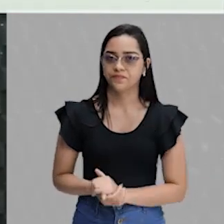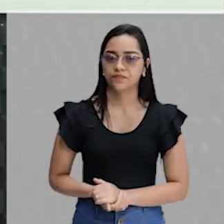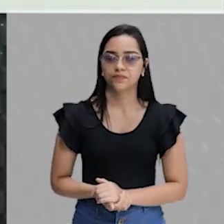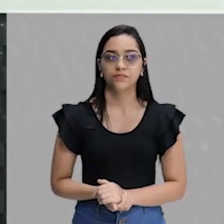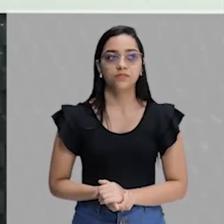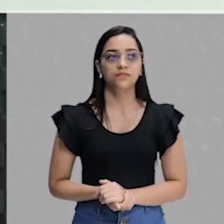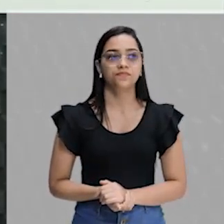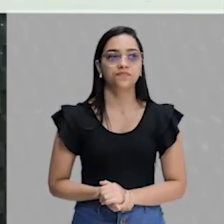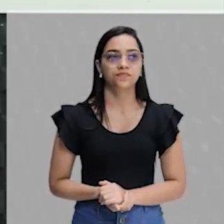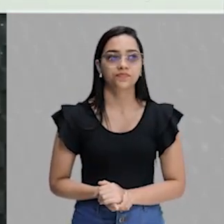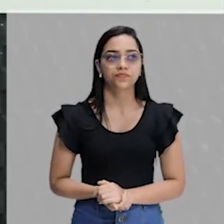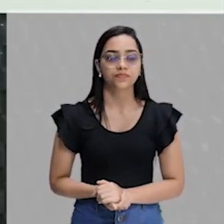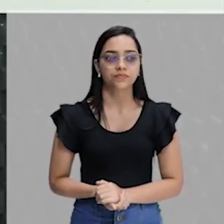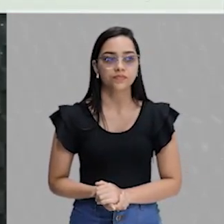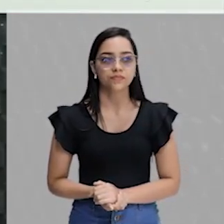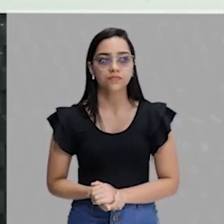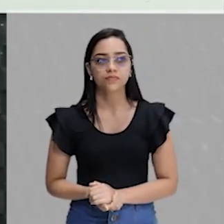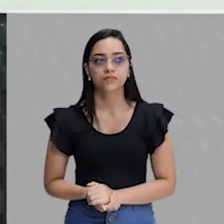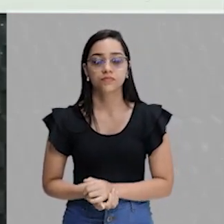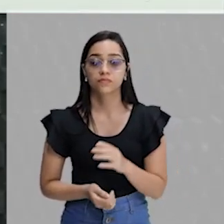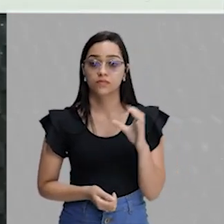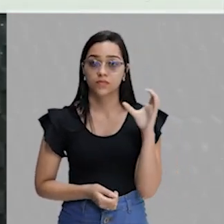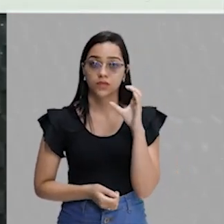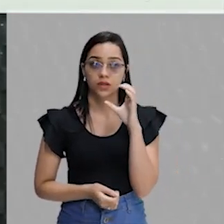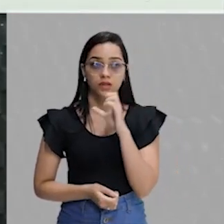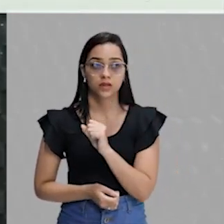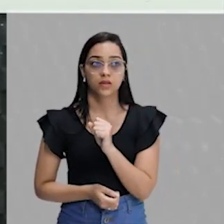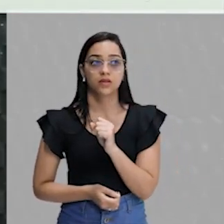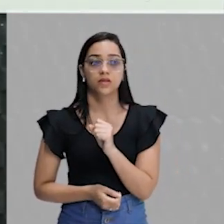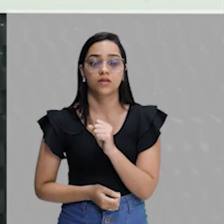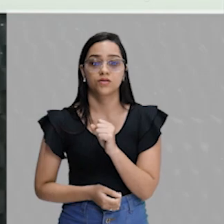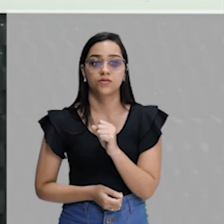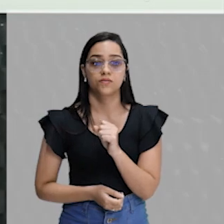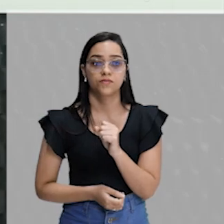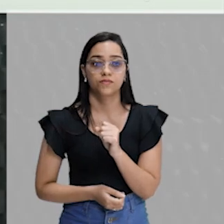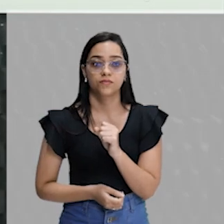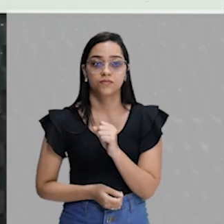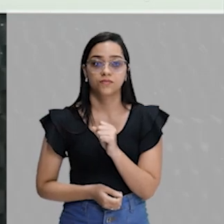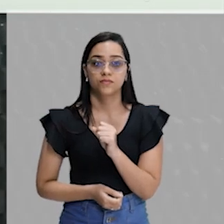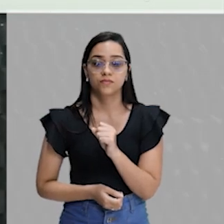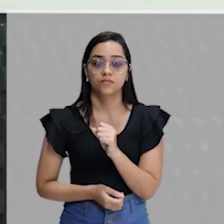Esse é o quilo. A de velocidade